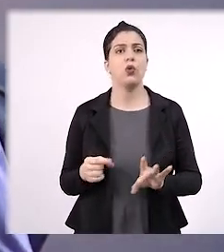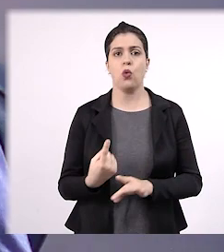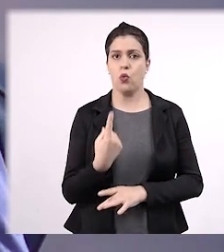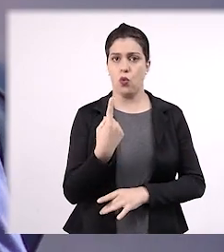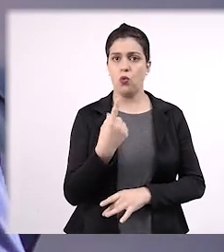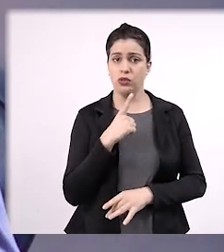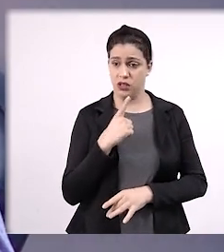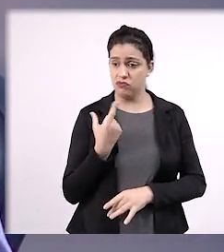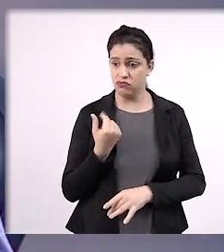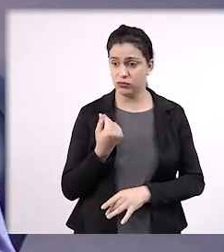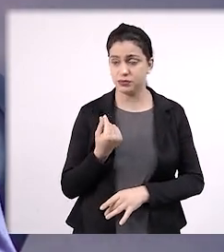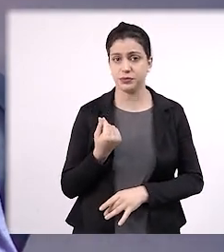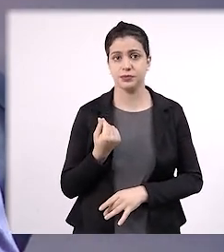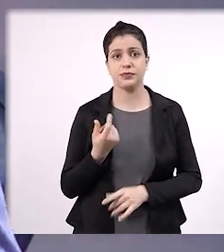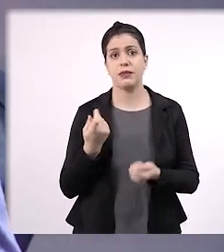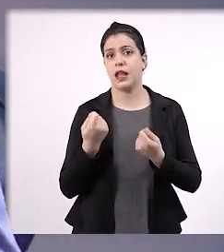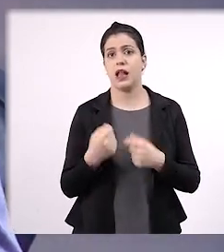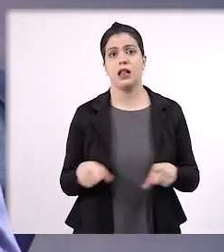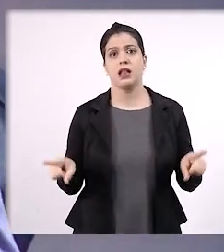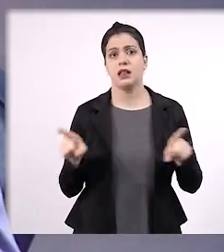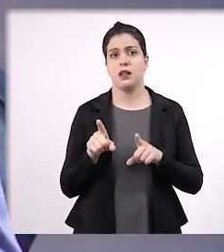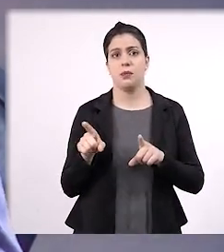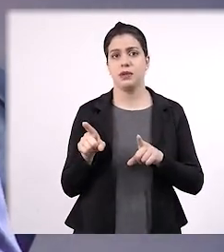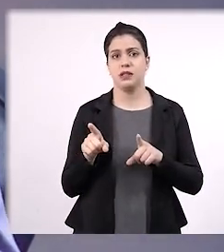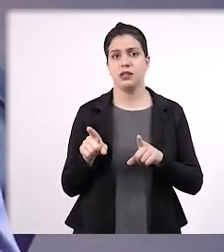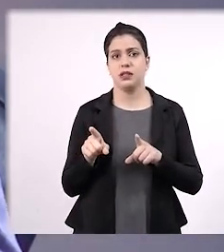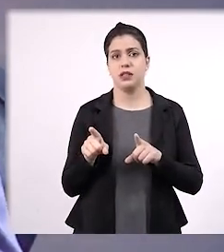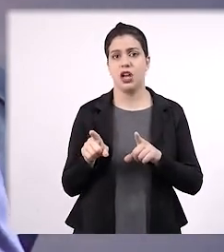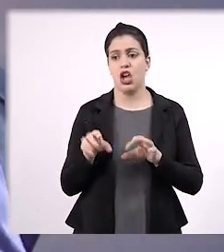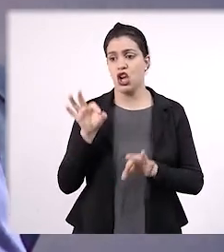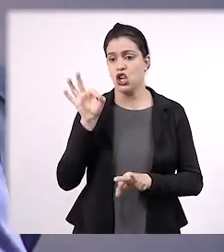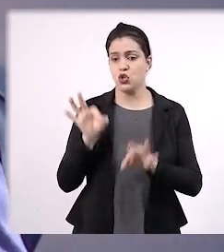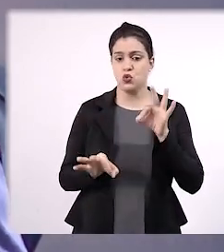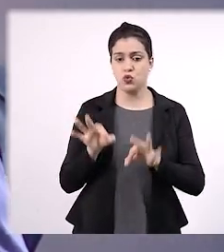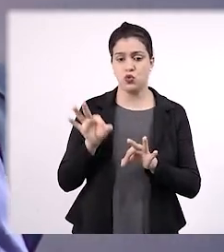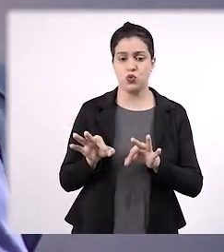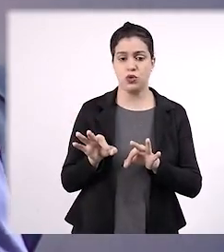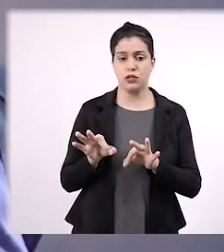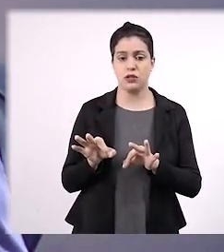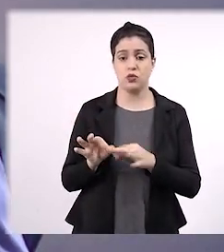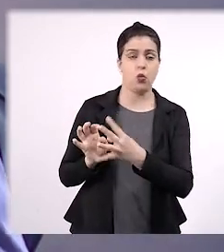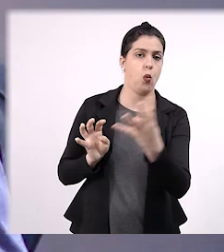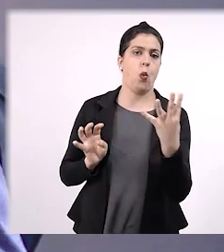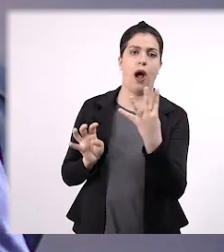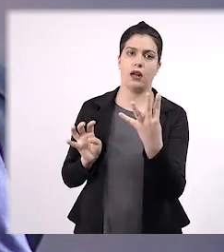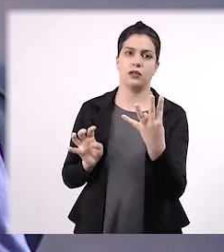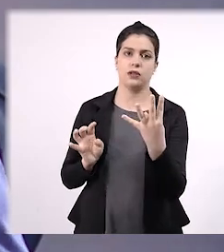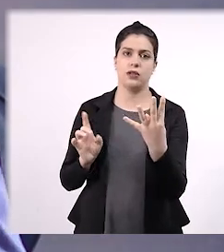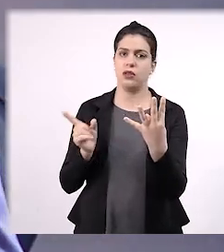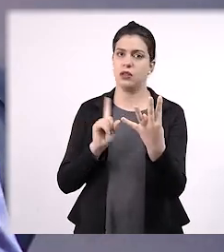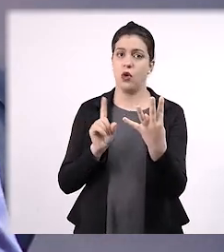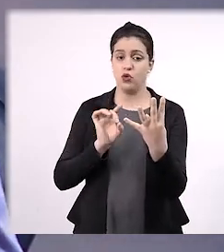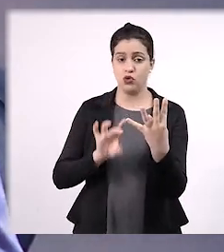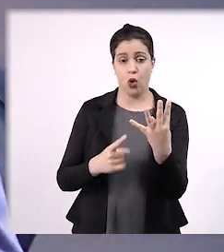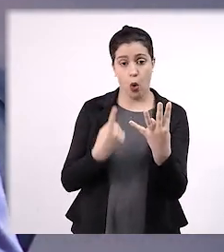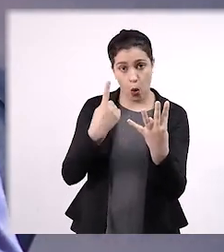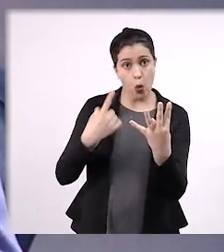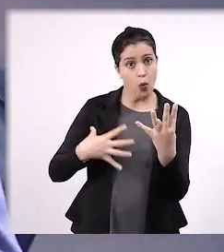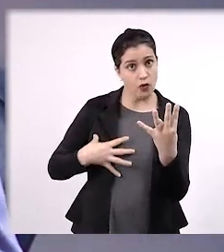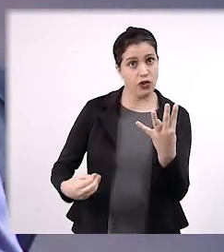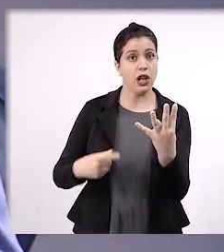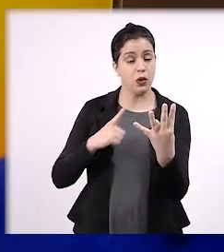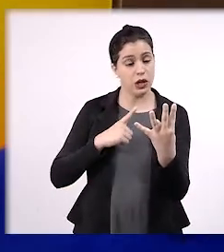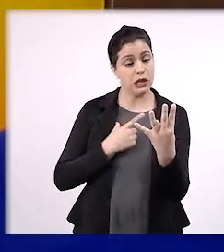filhos tem condição financeira, ele não precisa ajuizar a ação contra os 4, ele pode ajuizar só contra esse filho que tem um poder aquisitivo